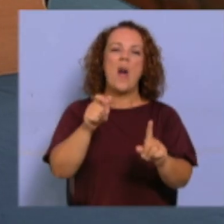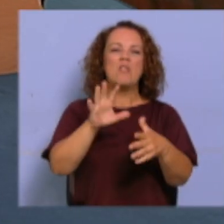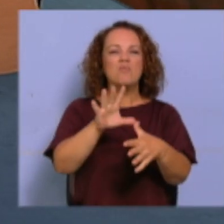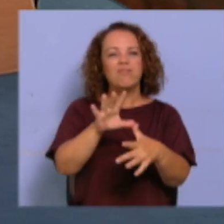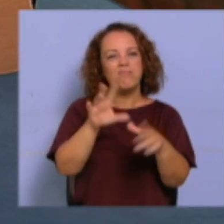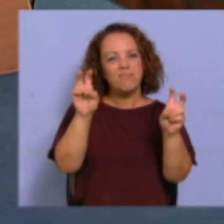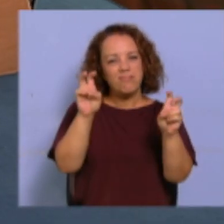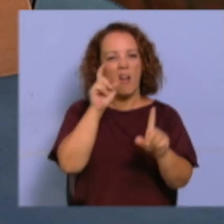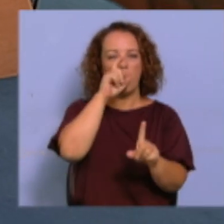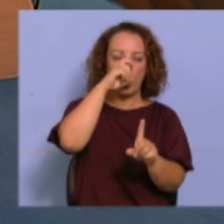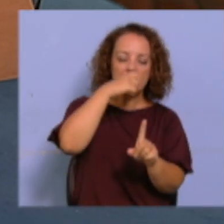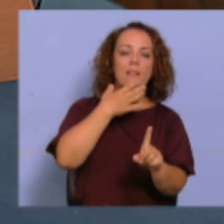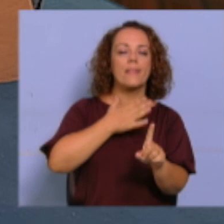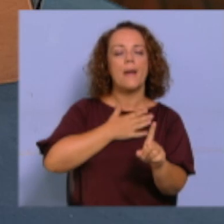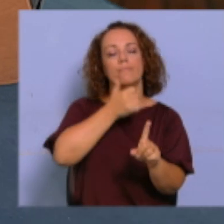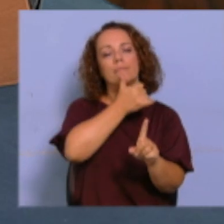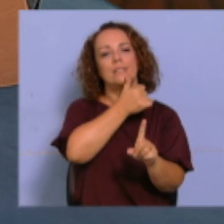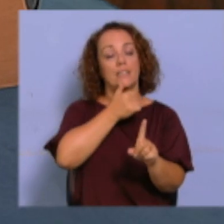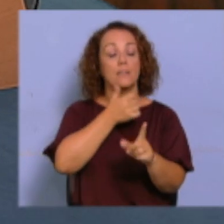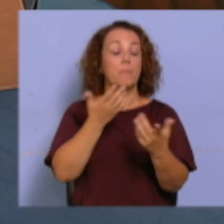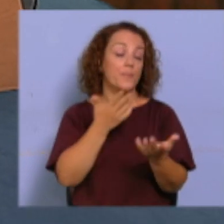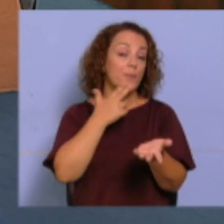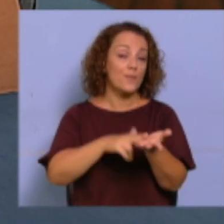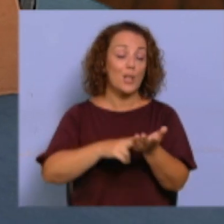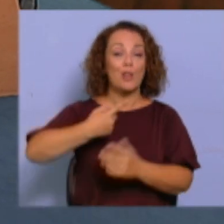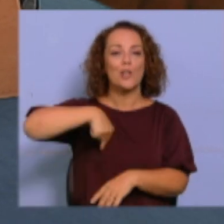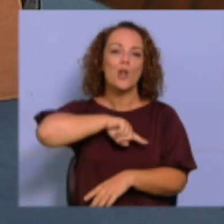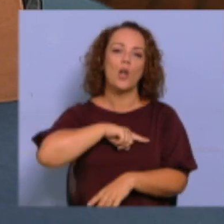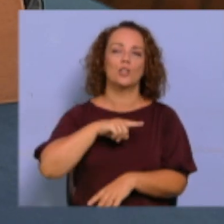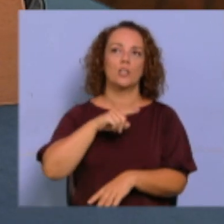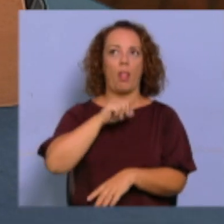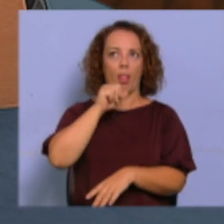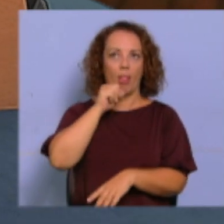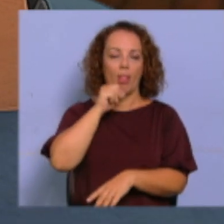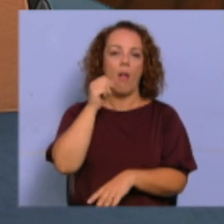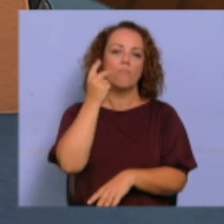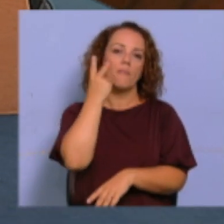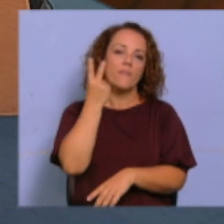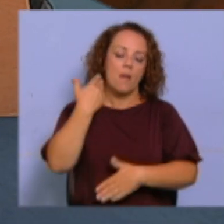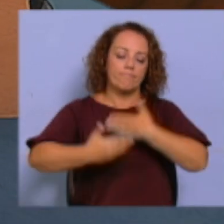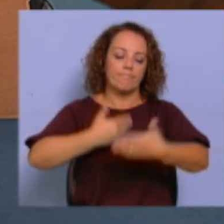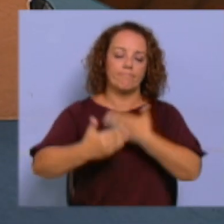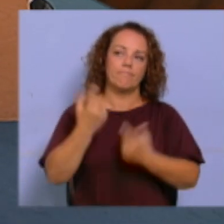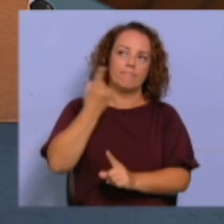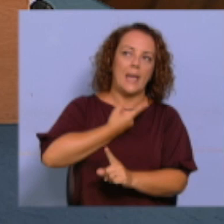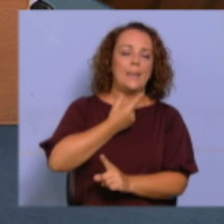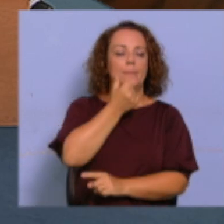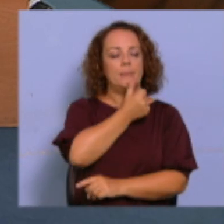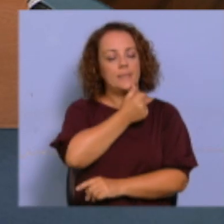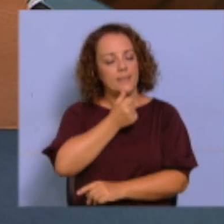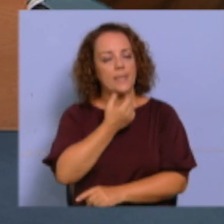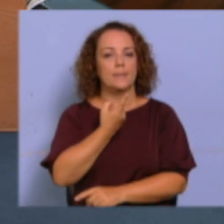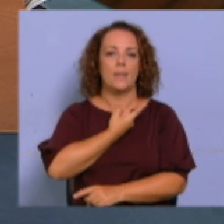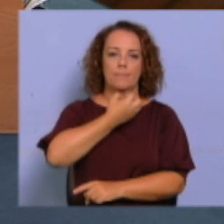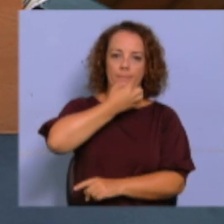aborrecidas. Não é? Bom, nós estamos habituados a ser desafiados a ter paciência, é uma obra de misericórdia, porque as pessoas precisam de ser ouvidas,